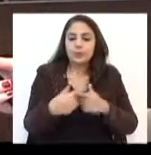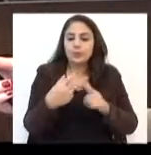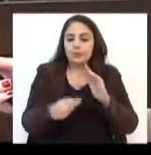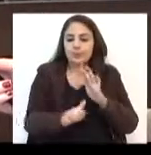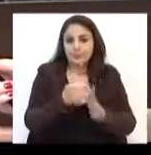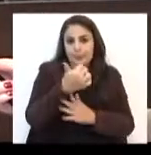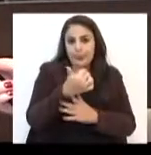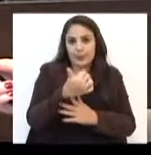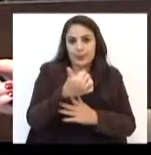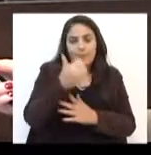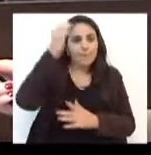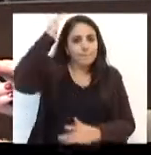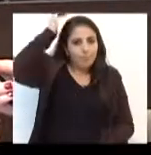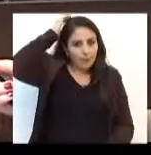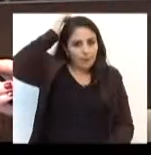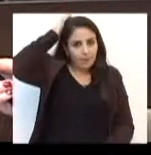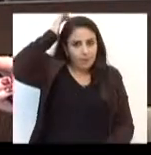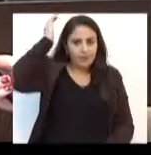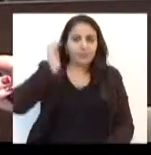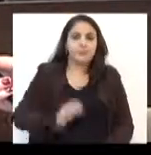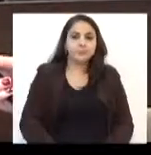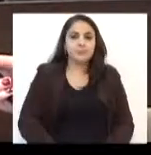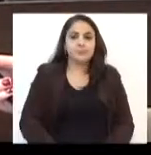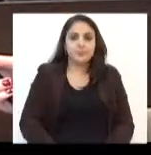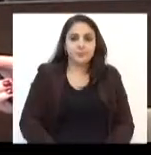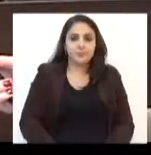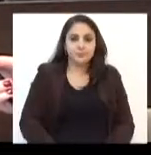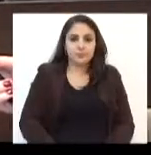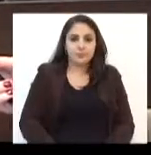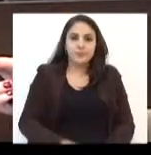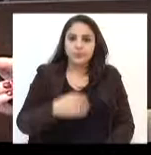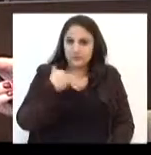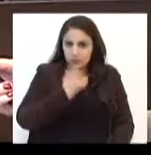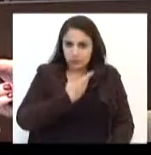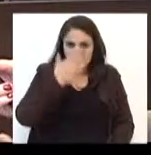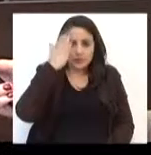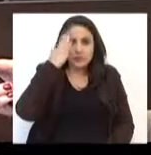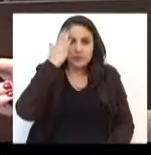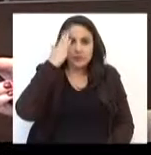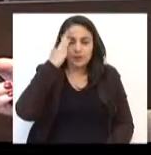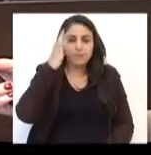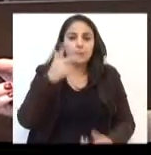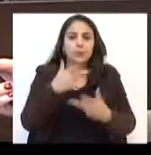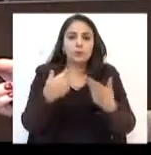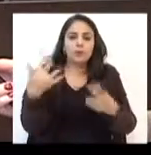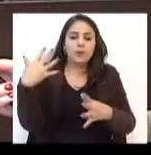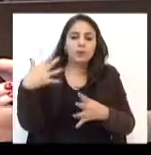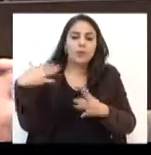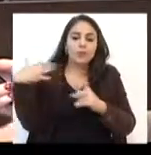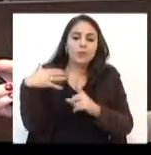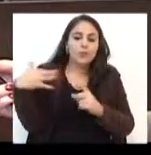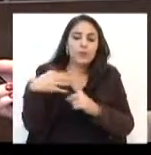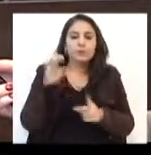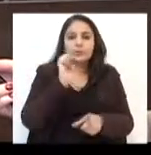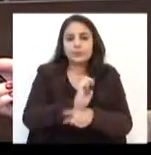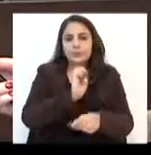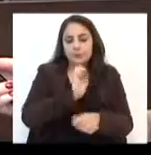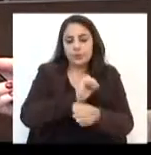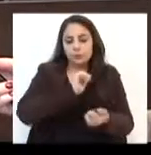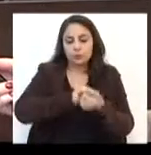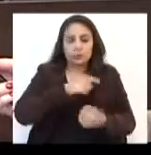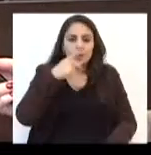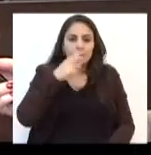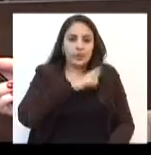se tornou o primeiro Papa, né? E nós sabemos que quando há essa interferência do Estado na